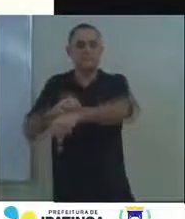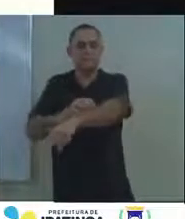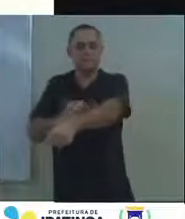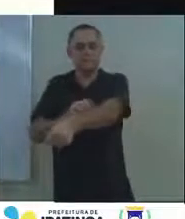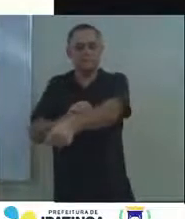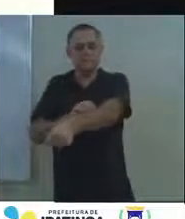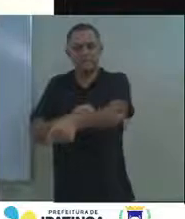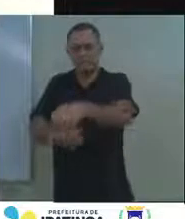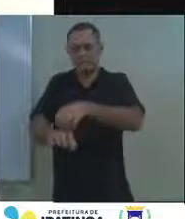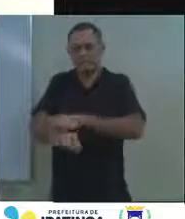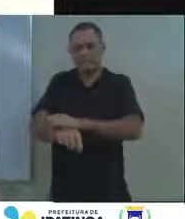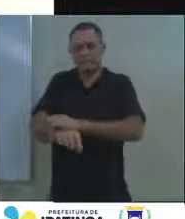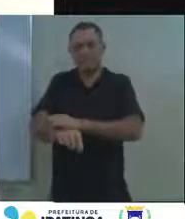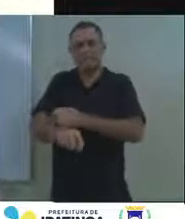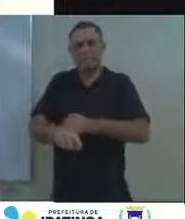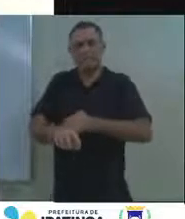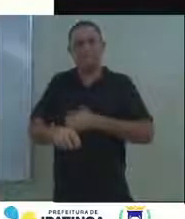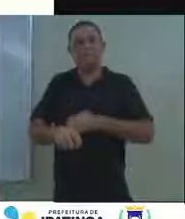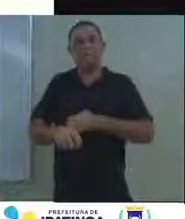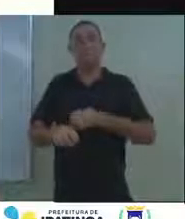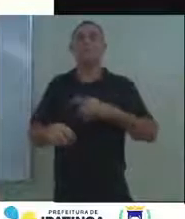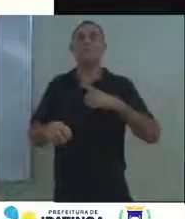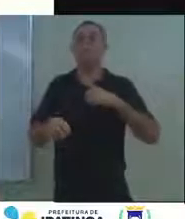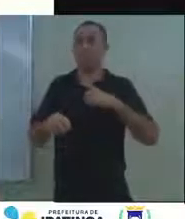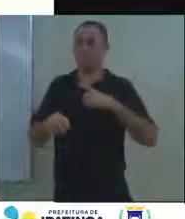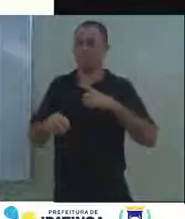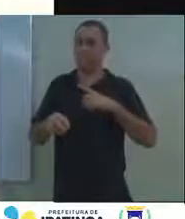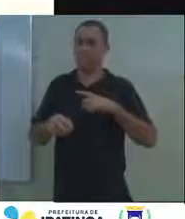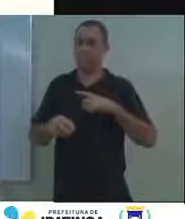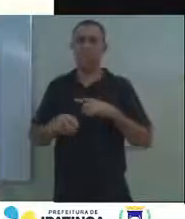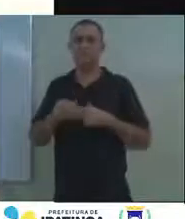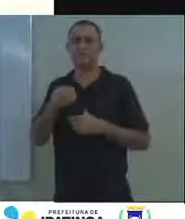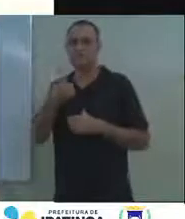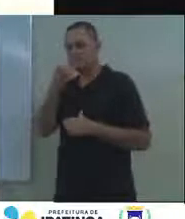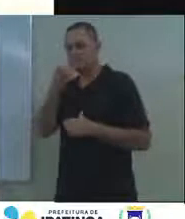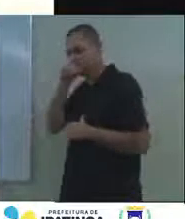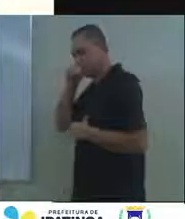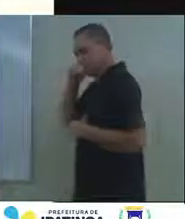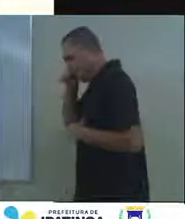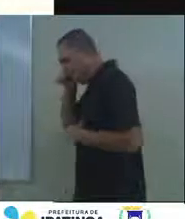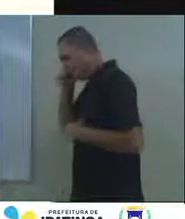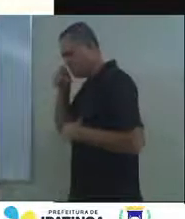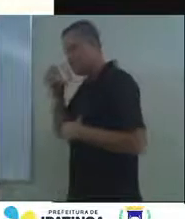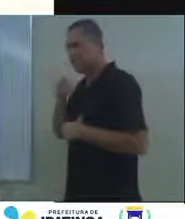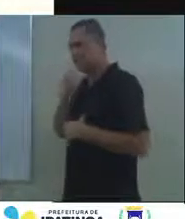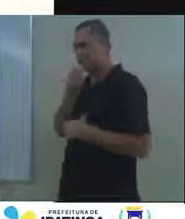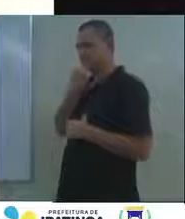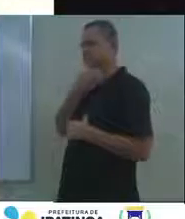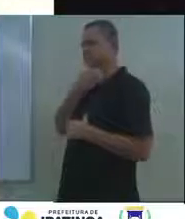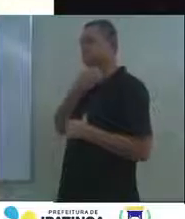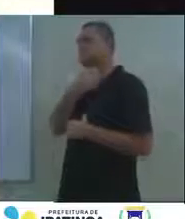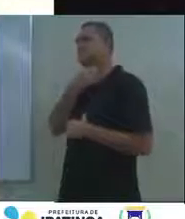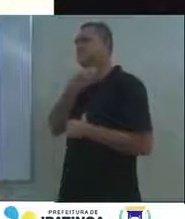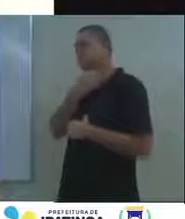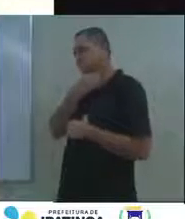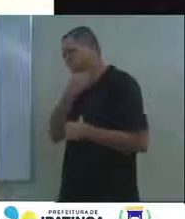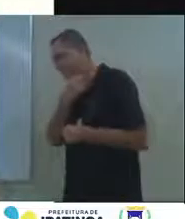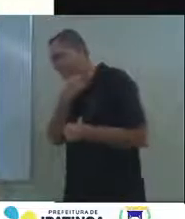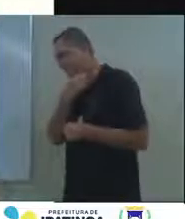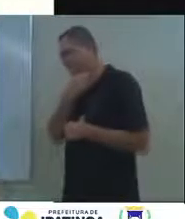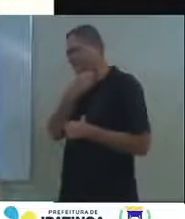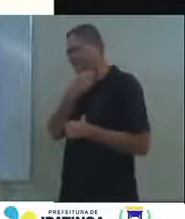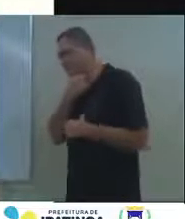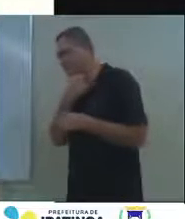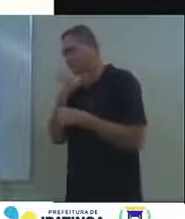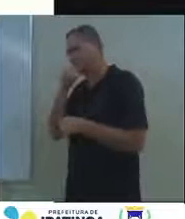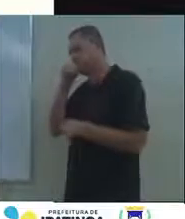né? Existe também o pigarro. O pigarro, ele tem um impacto muito negativo da